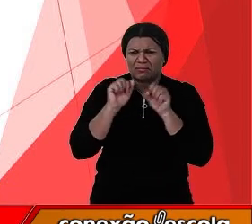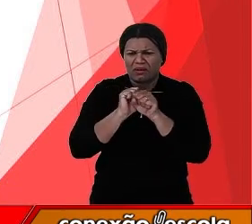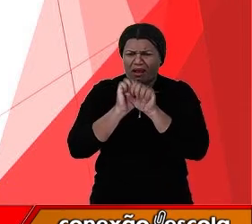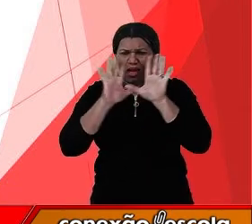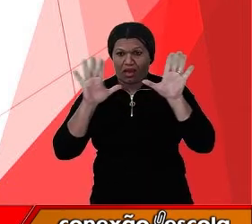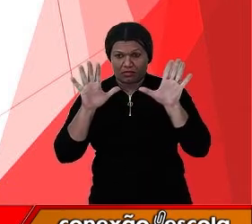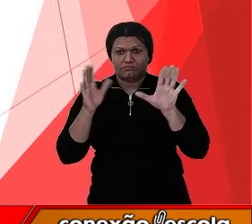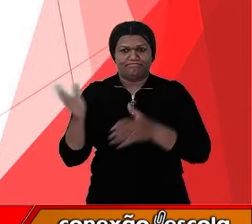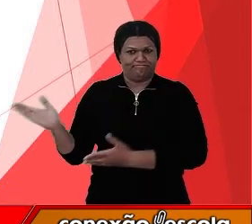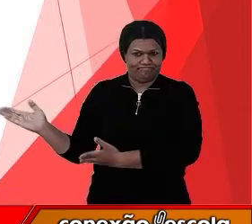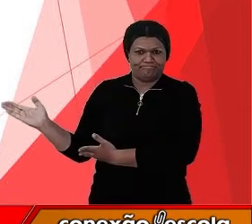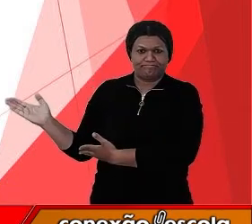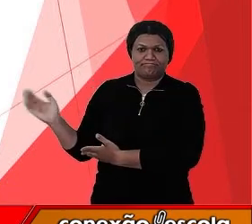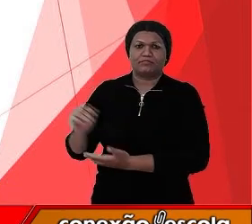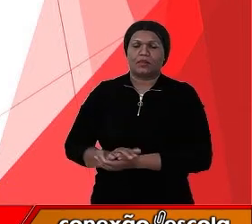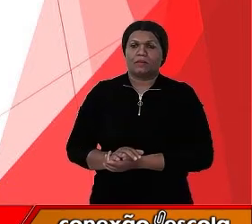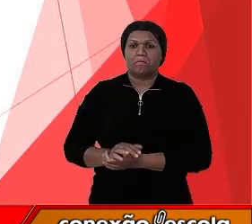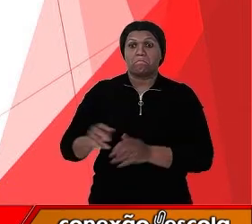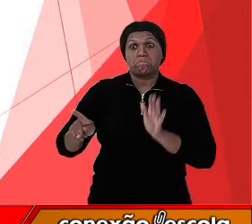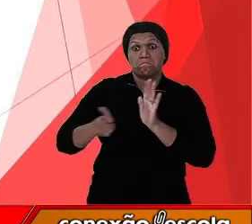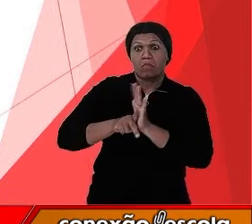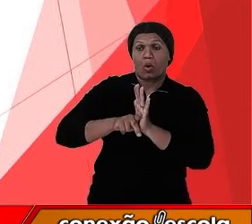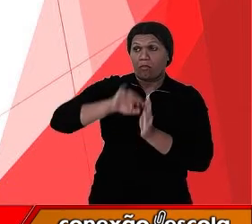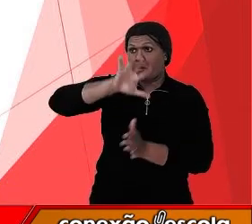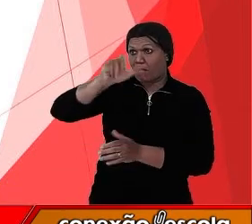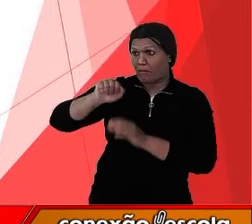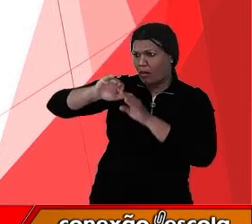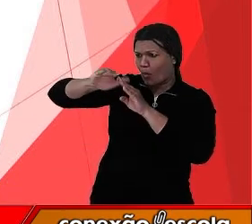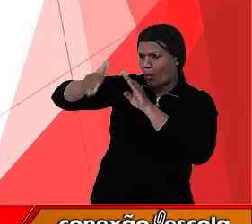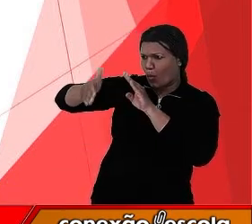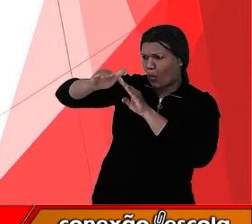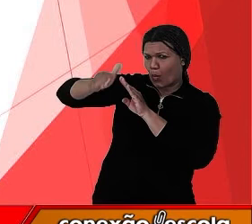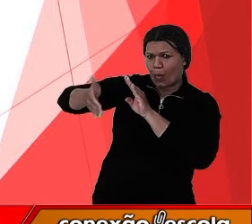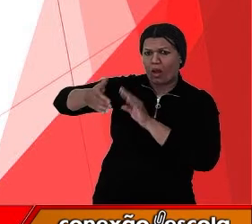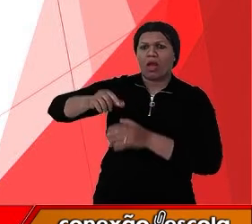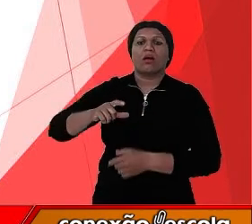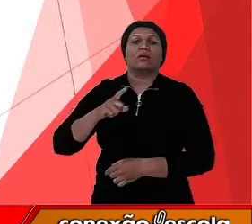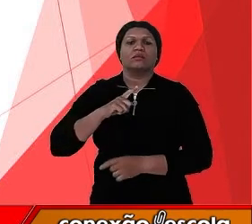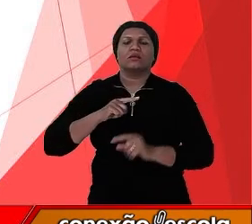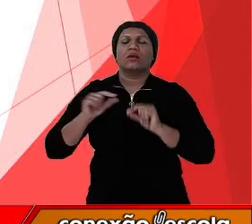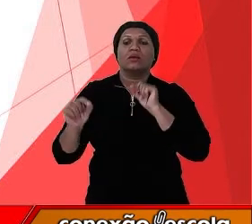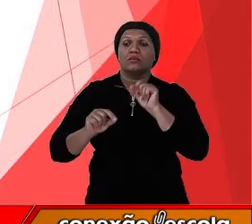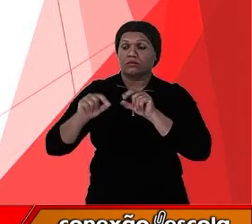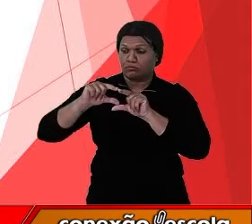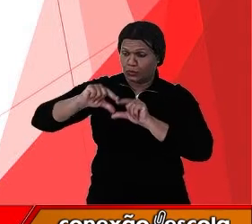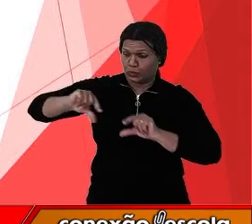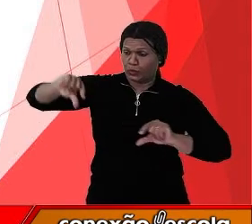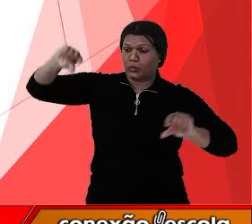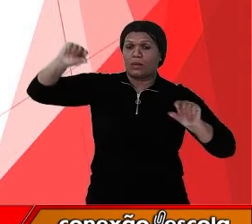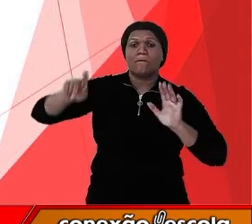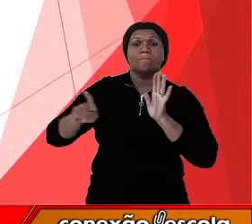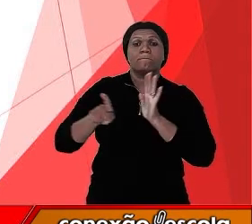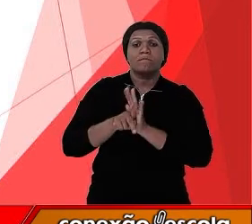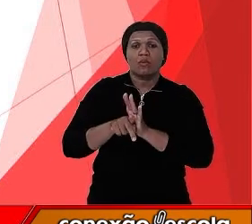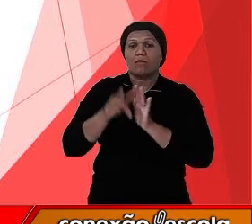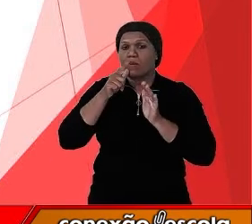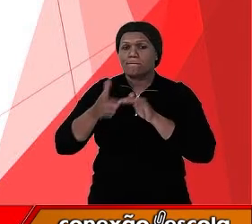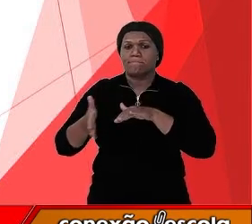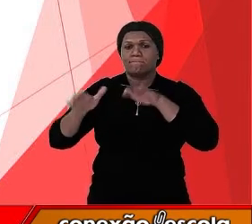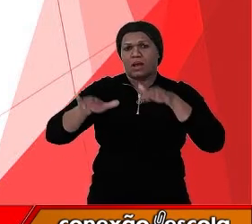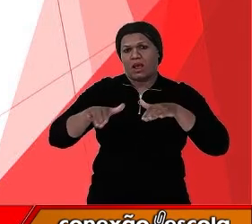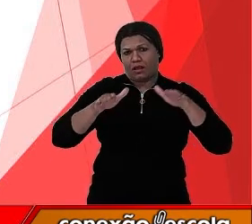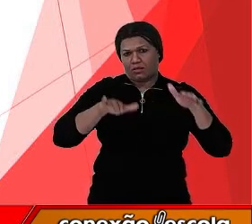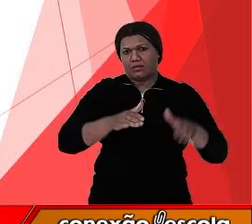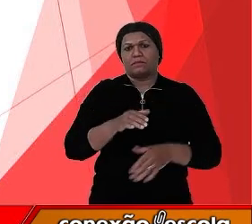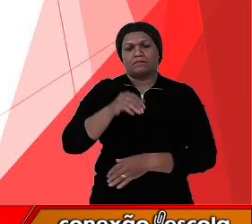na costa leste brasileira no litoral brasileiro nós temos o relevo dos mares de Morro